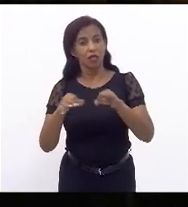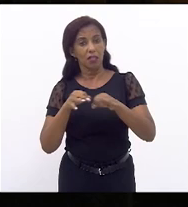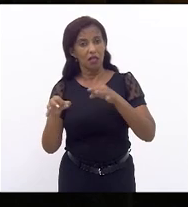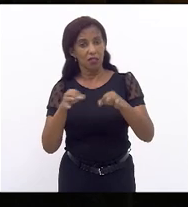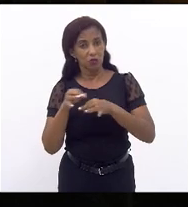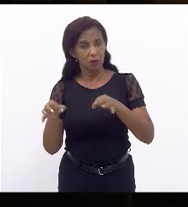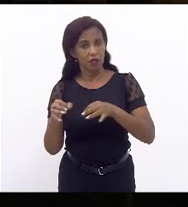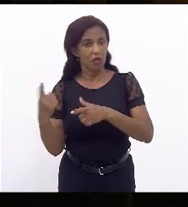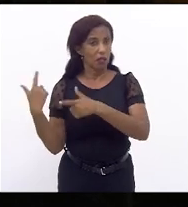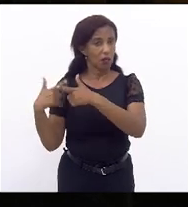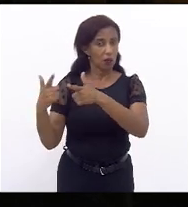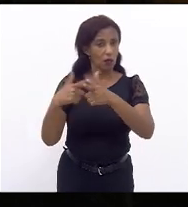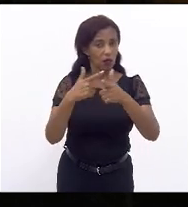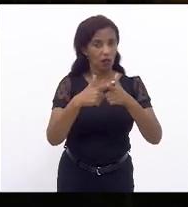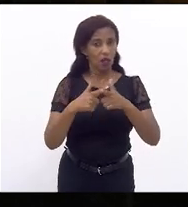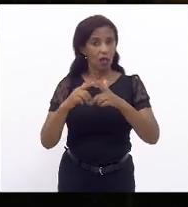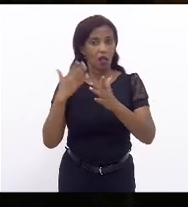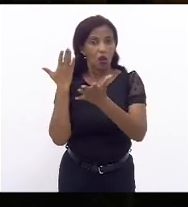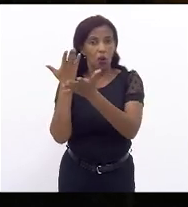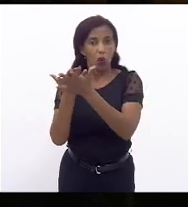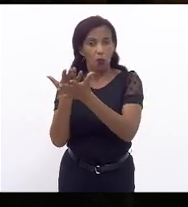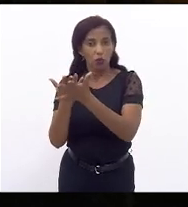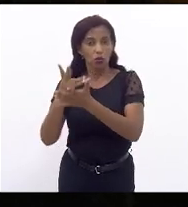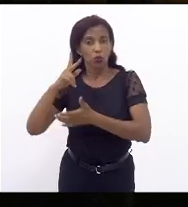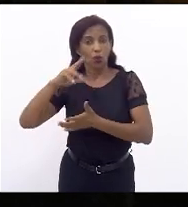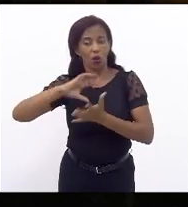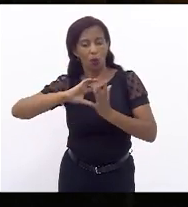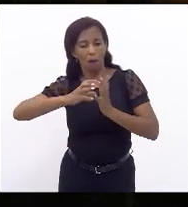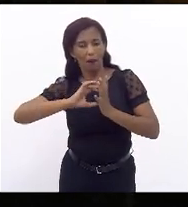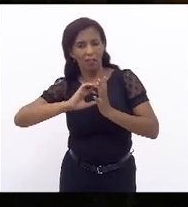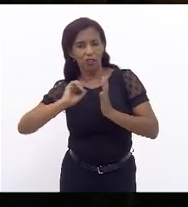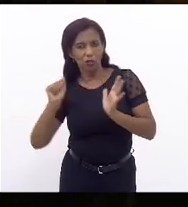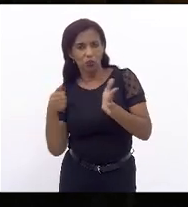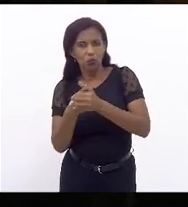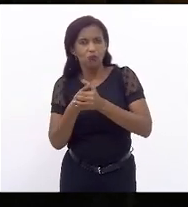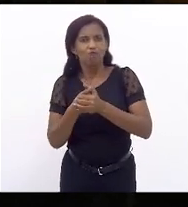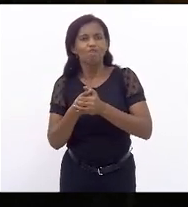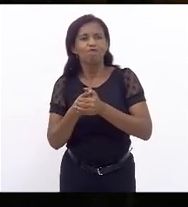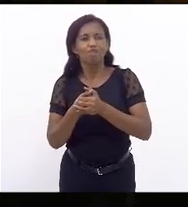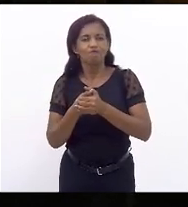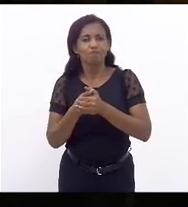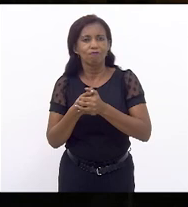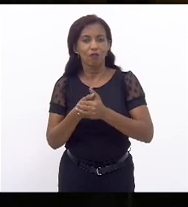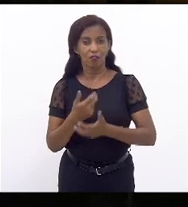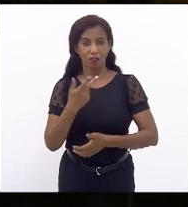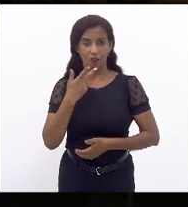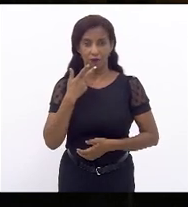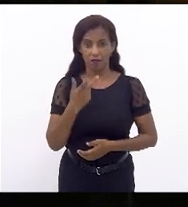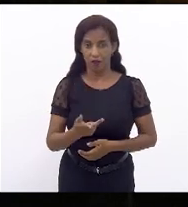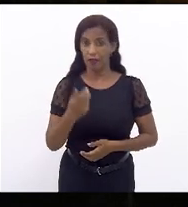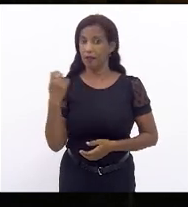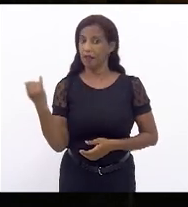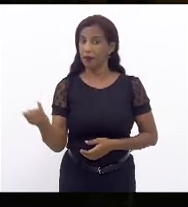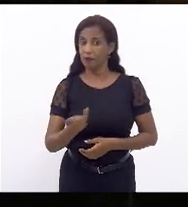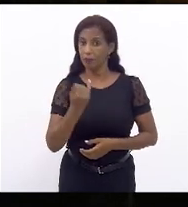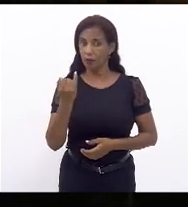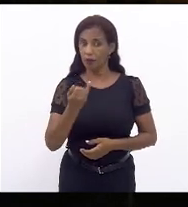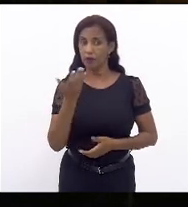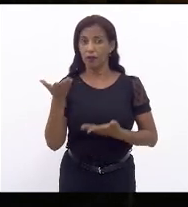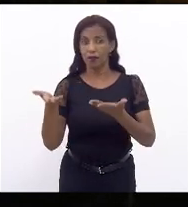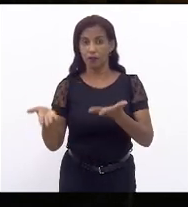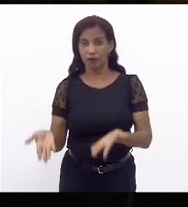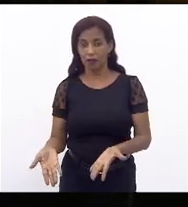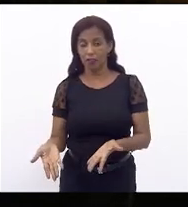de Troia, era a escola com partido embutida. Disse da importância que seria